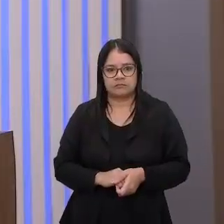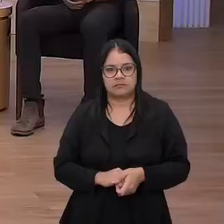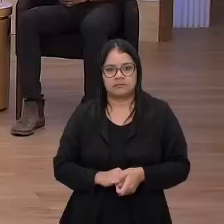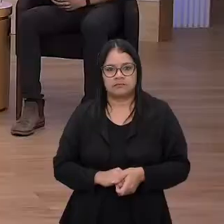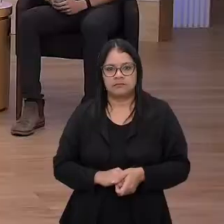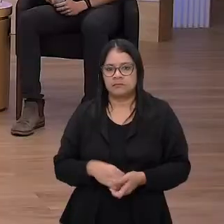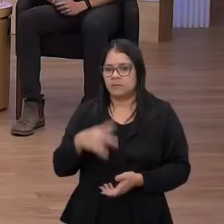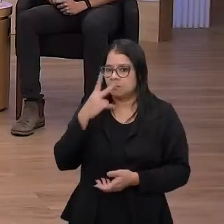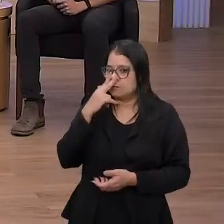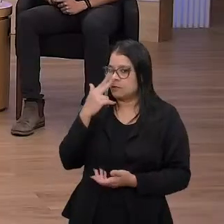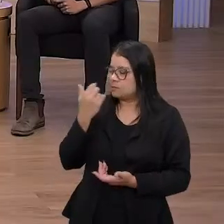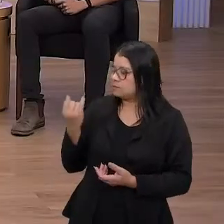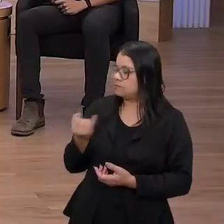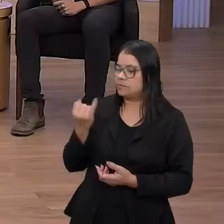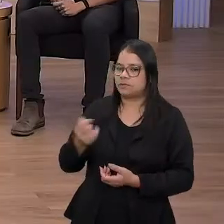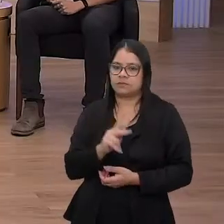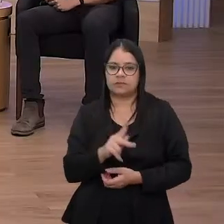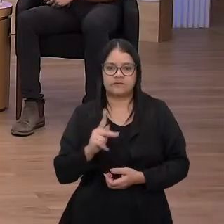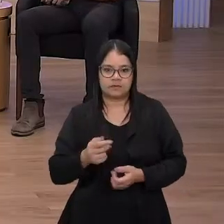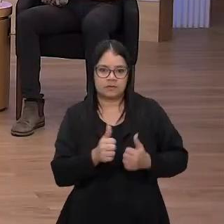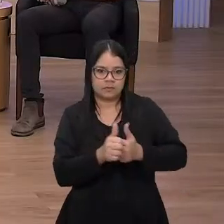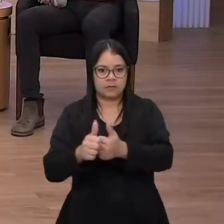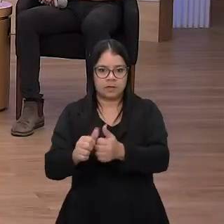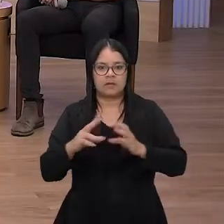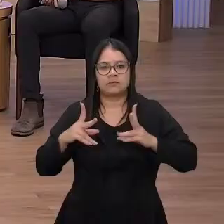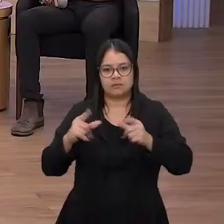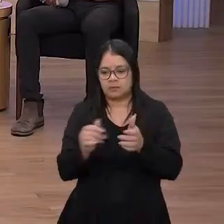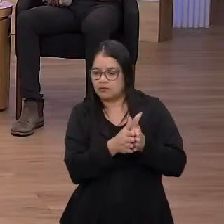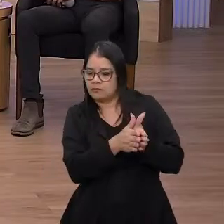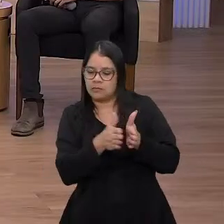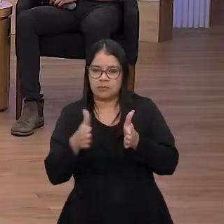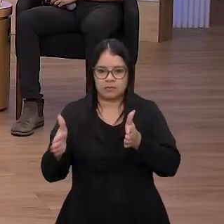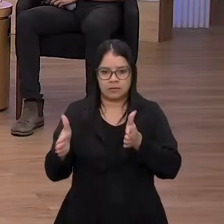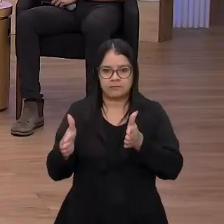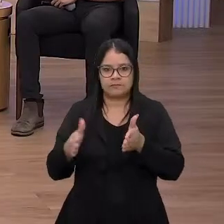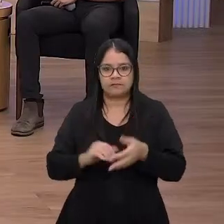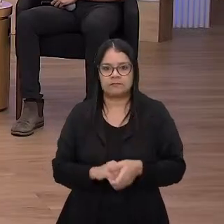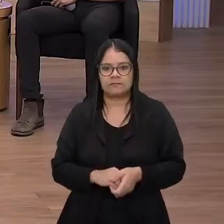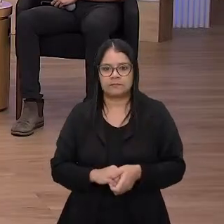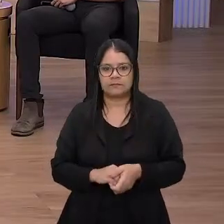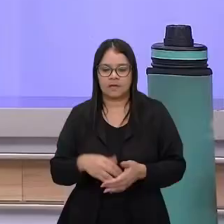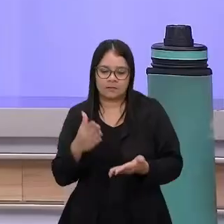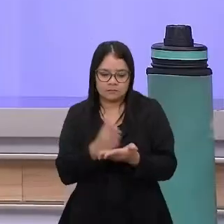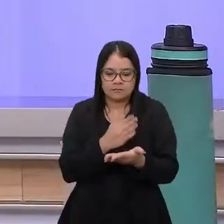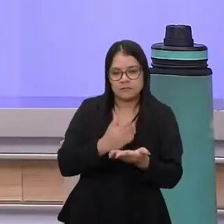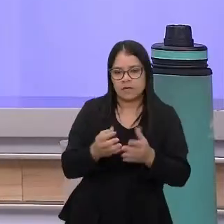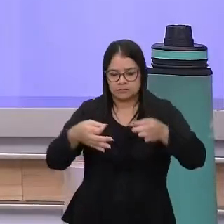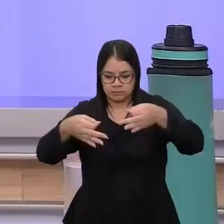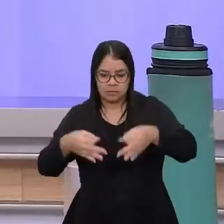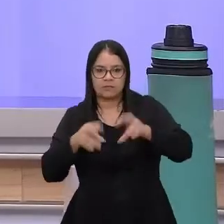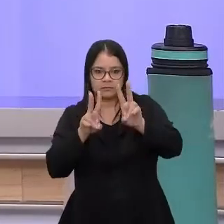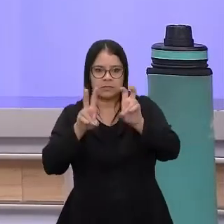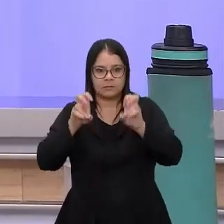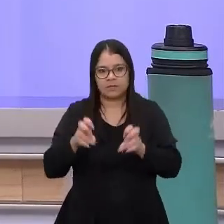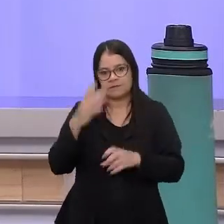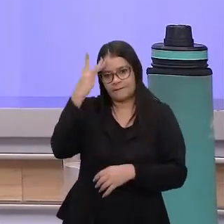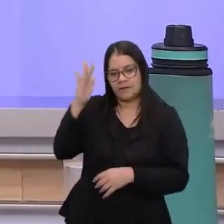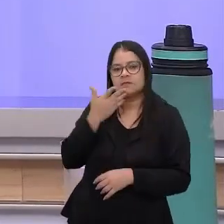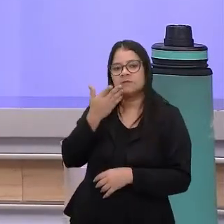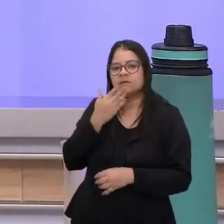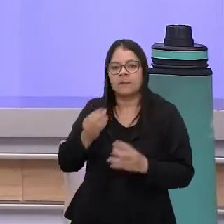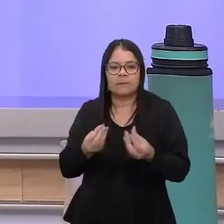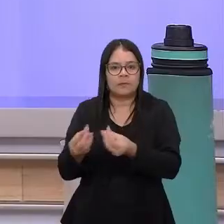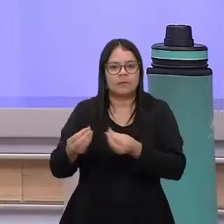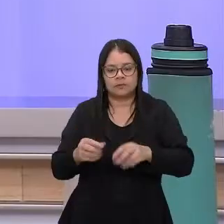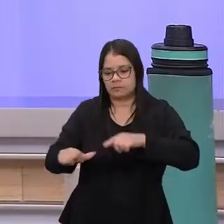Eu acho que é muito importante os professores acompanharem todo esse cronograma, porque está separadinho com as temáticas. Isso facilita muito o